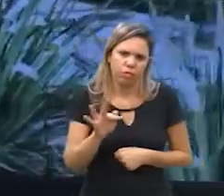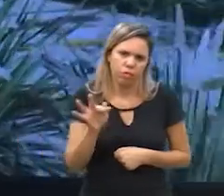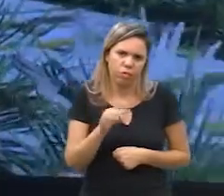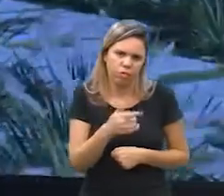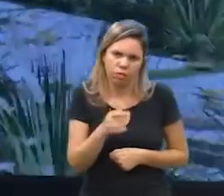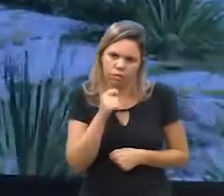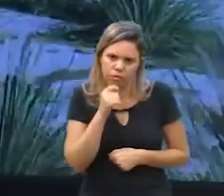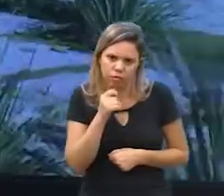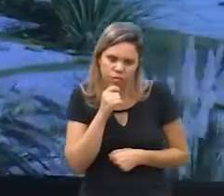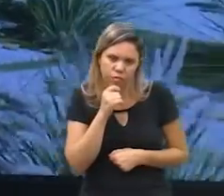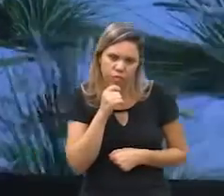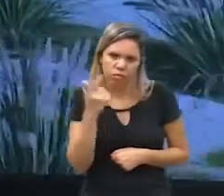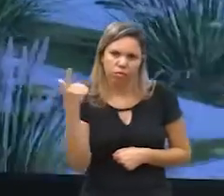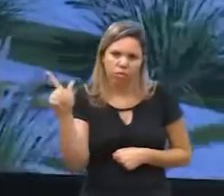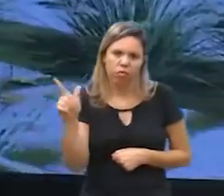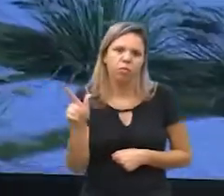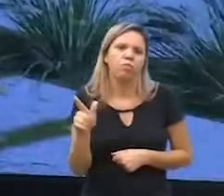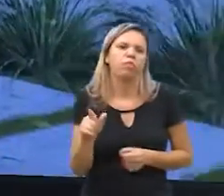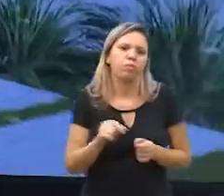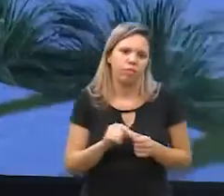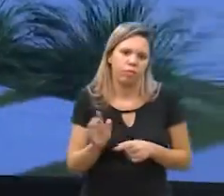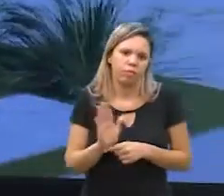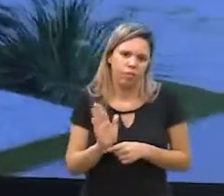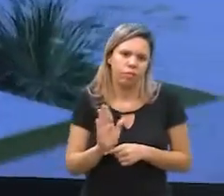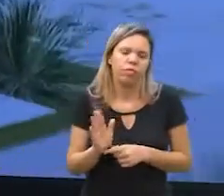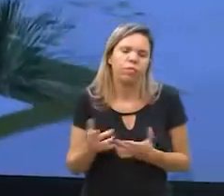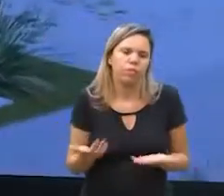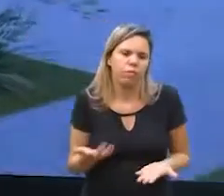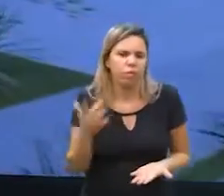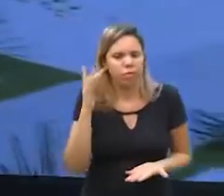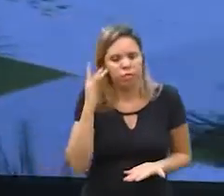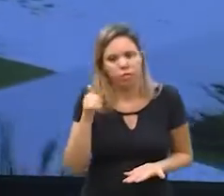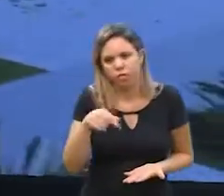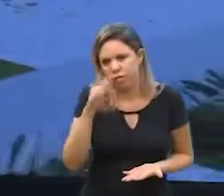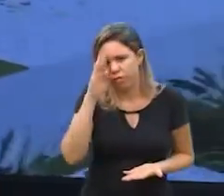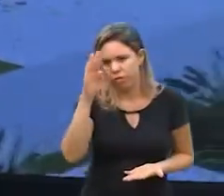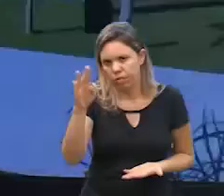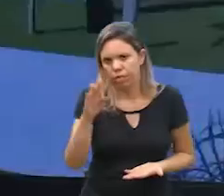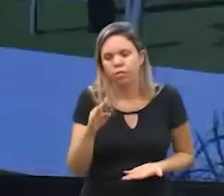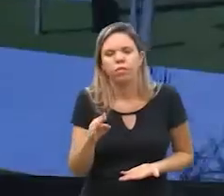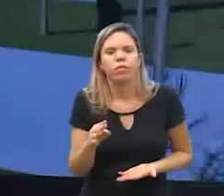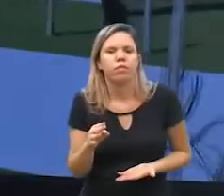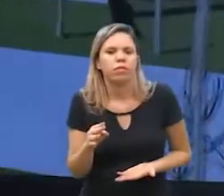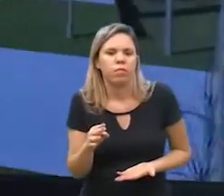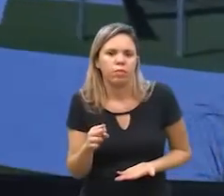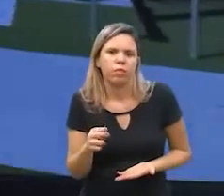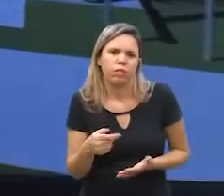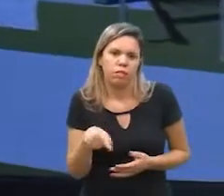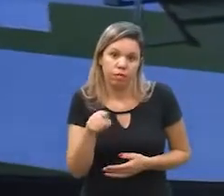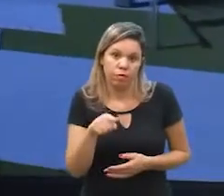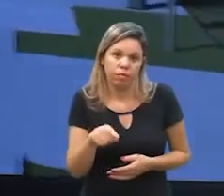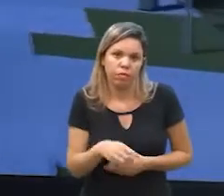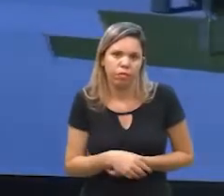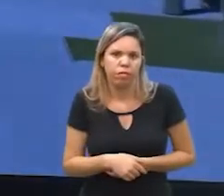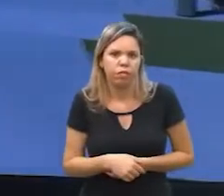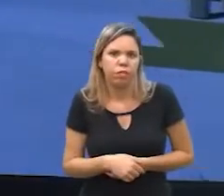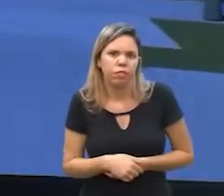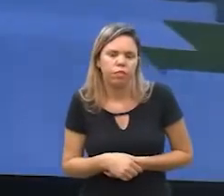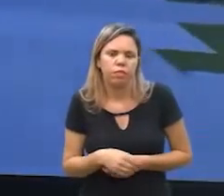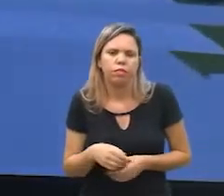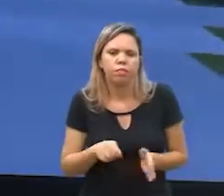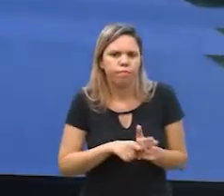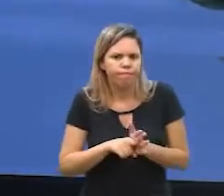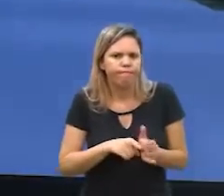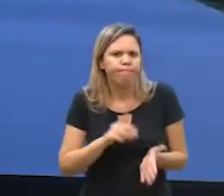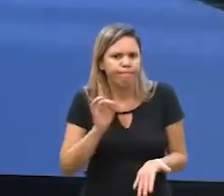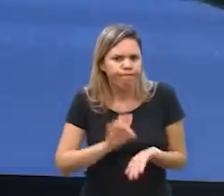não está fazendo, no caso, não está fazendo cinema. Eu acho que principalmente é o super chavão, é você ir atrás